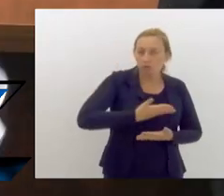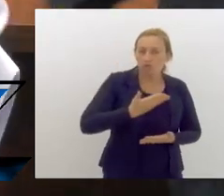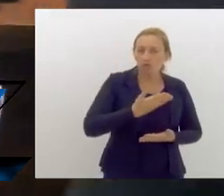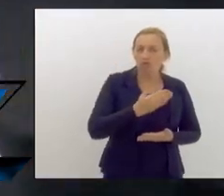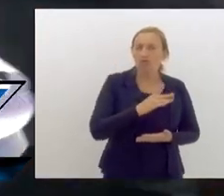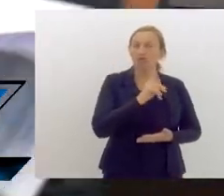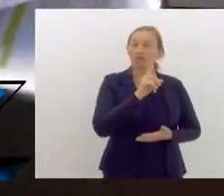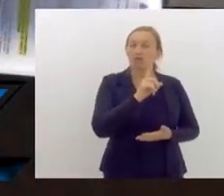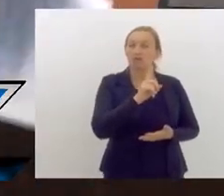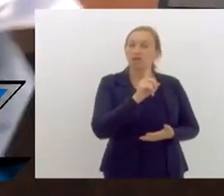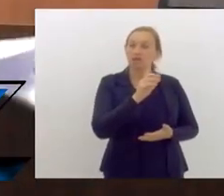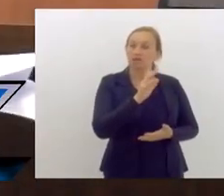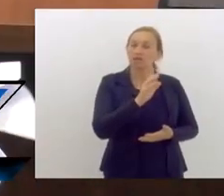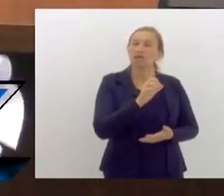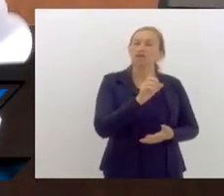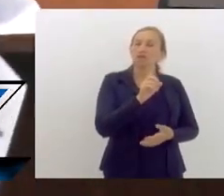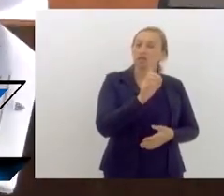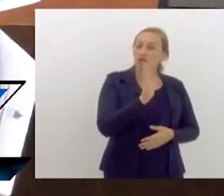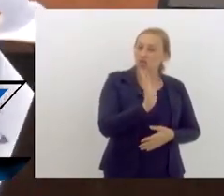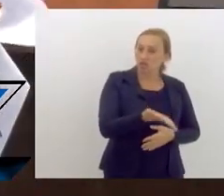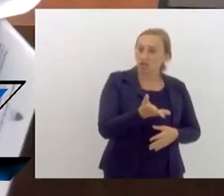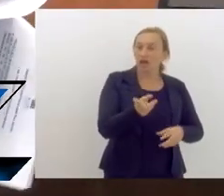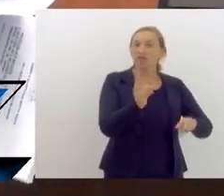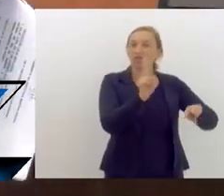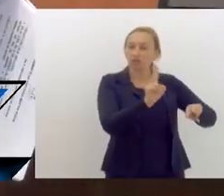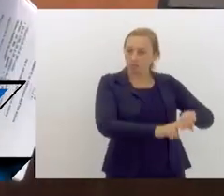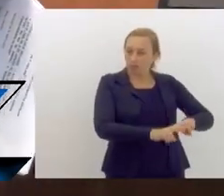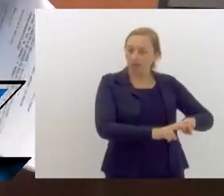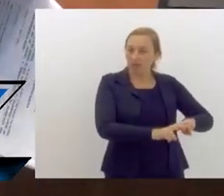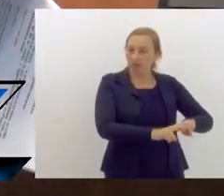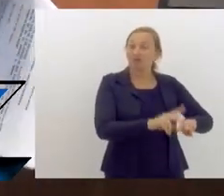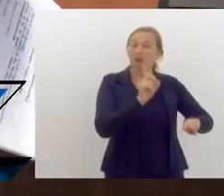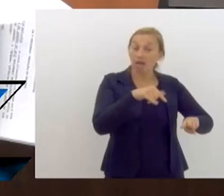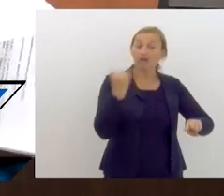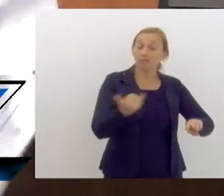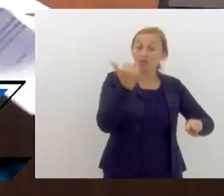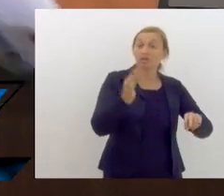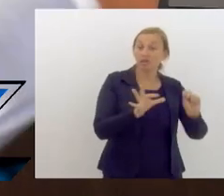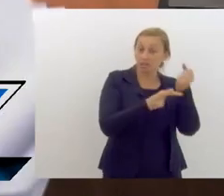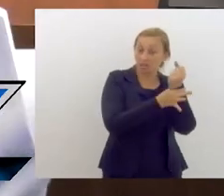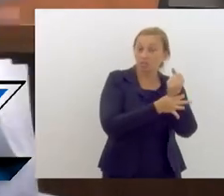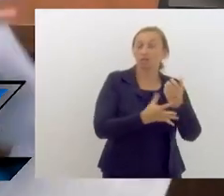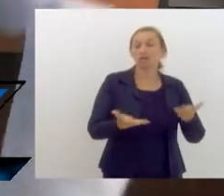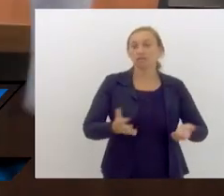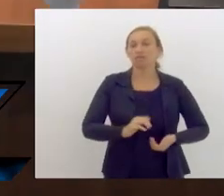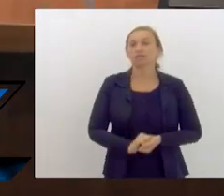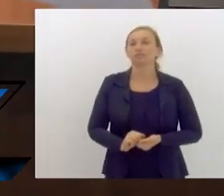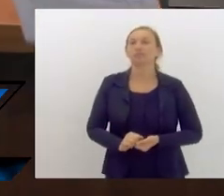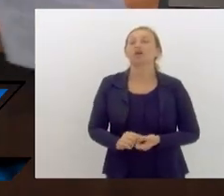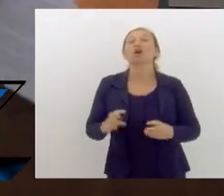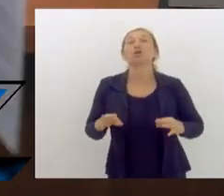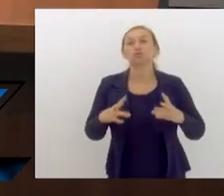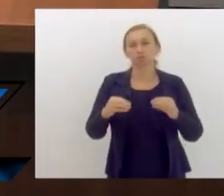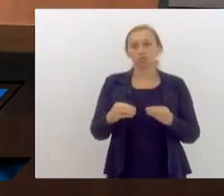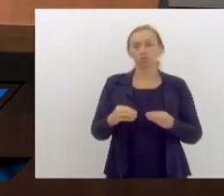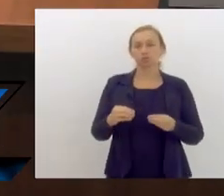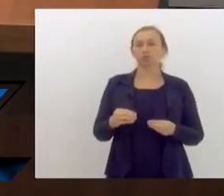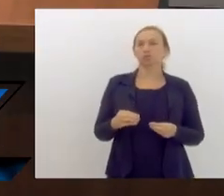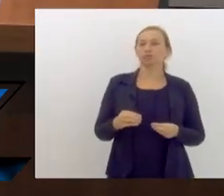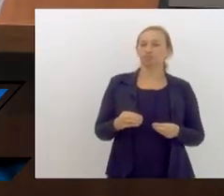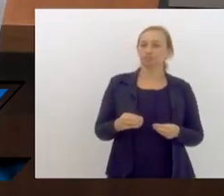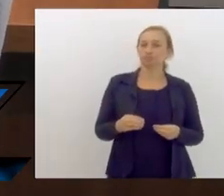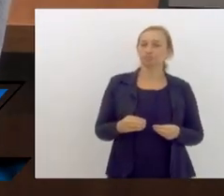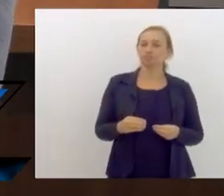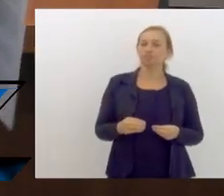para apuração dos Fatos e para as questões de Segurança Pública como se tudo isso não bastasse né